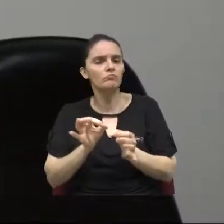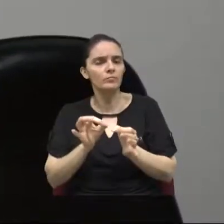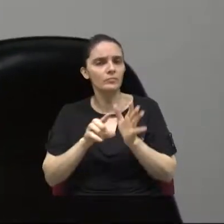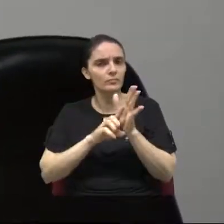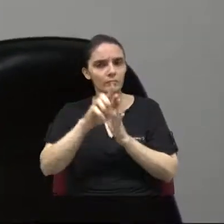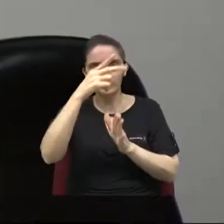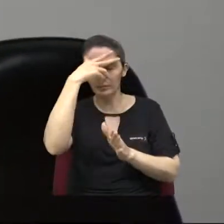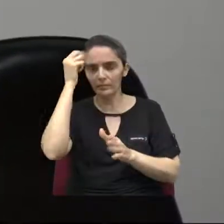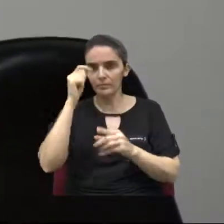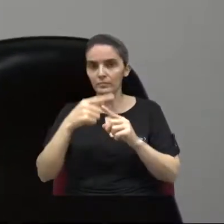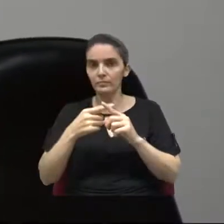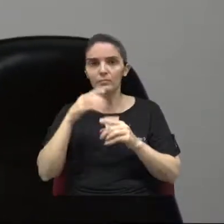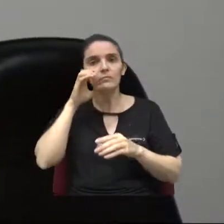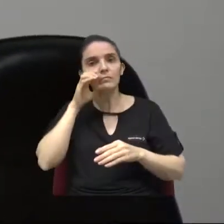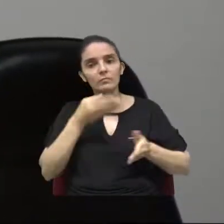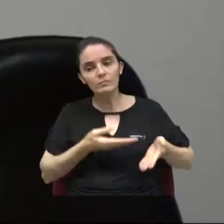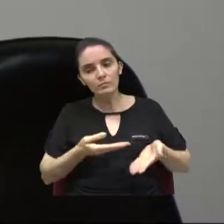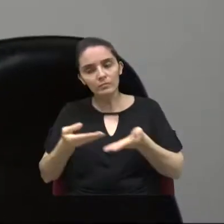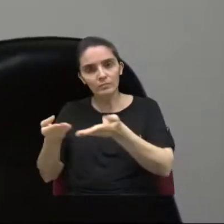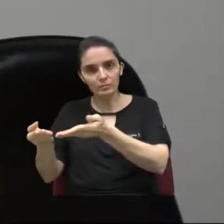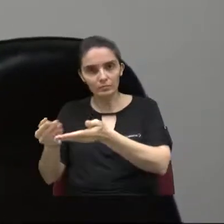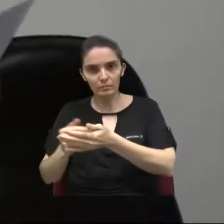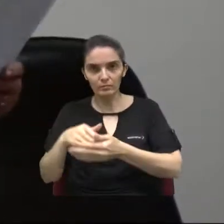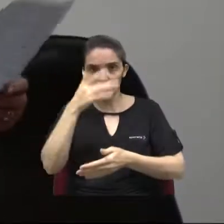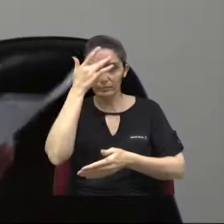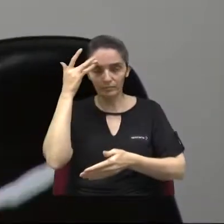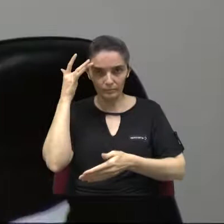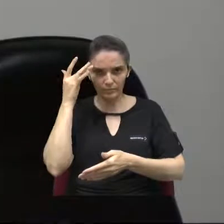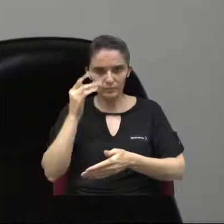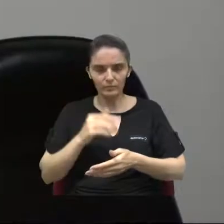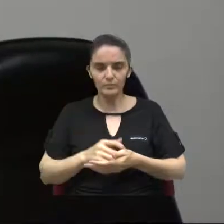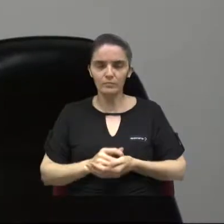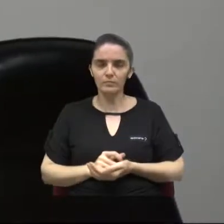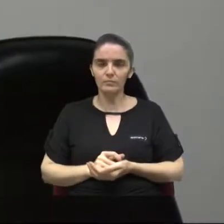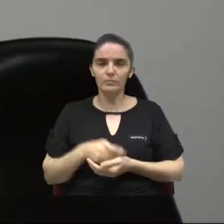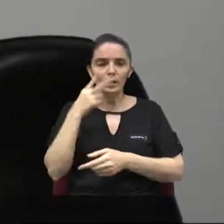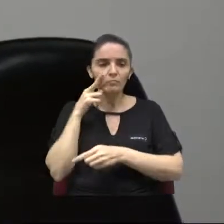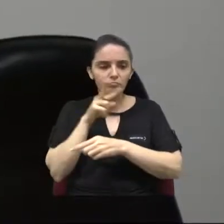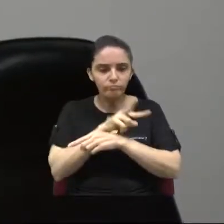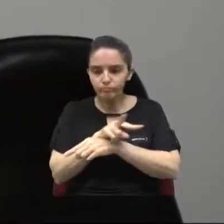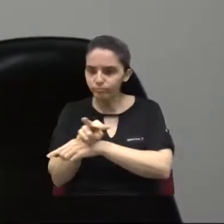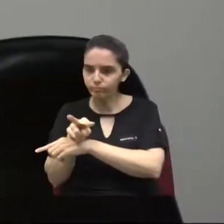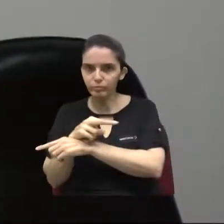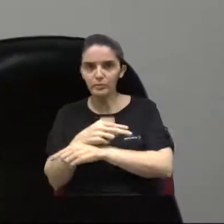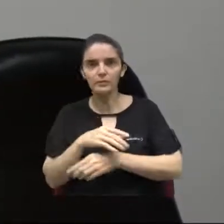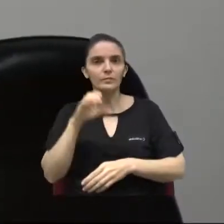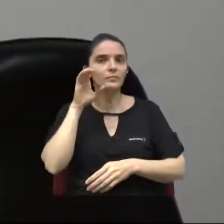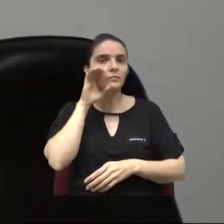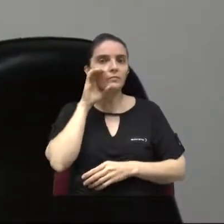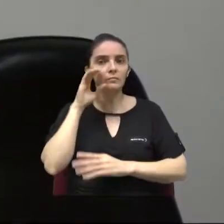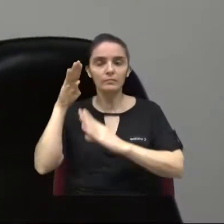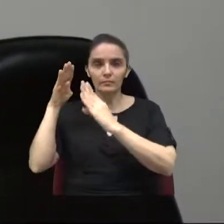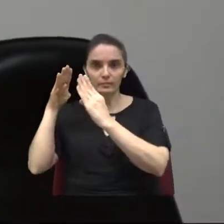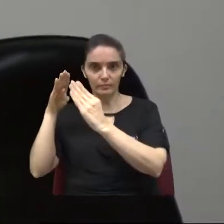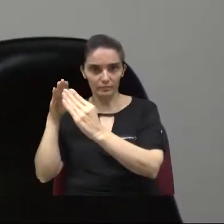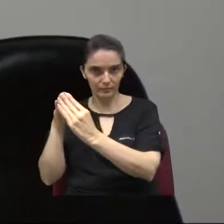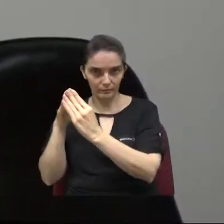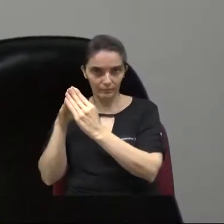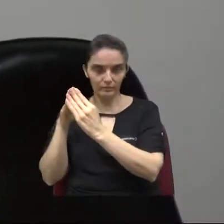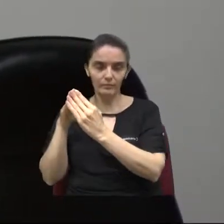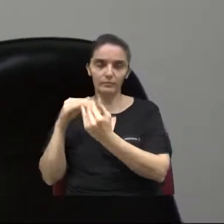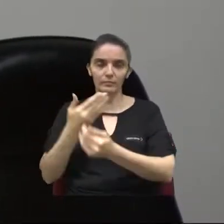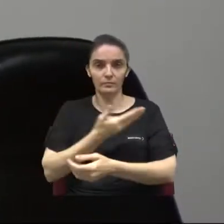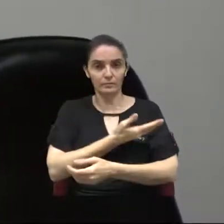uma visita de uma agente, e eu estava na casa de um casal de amigos,